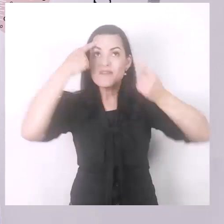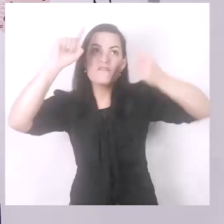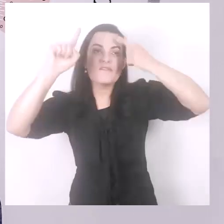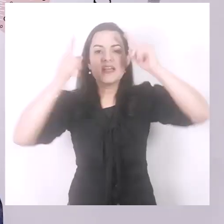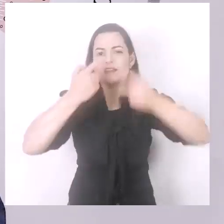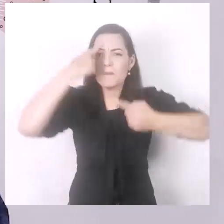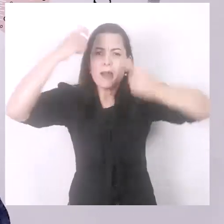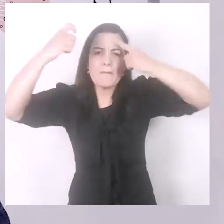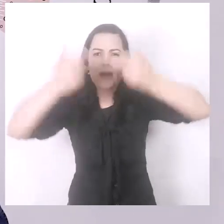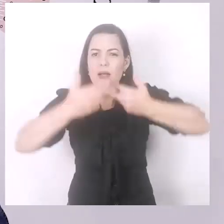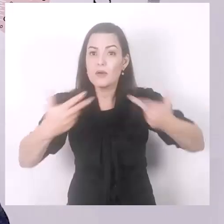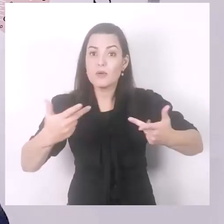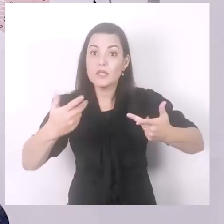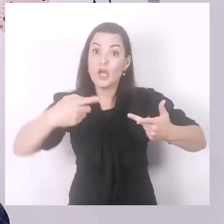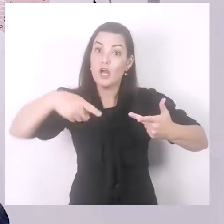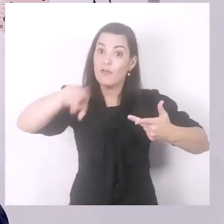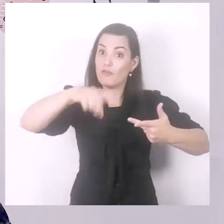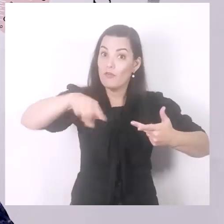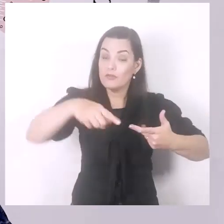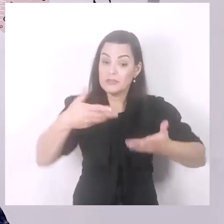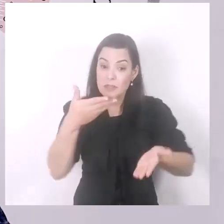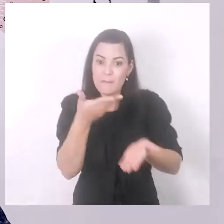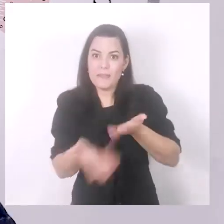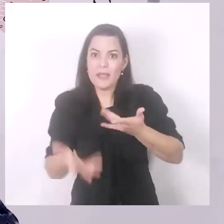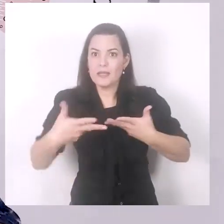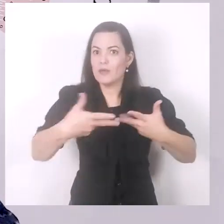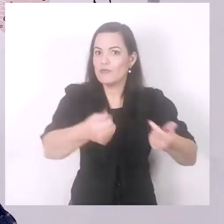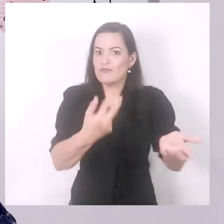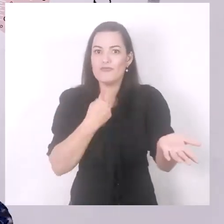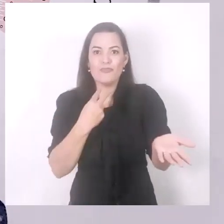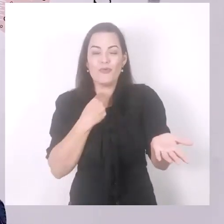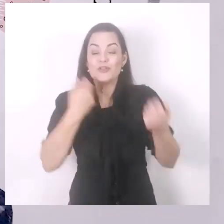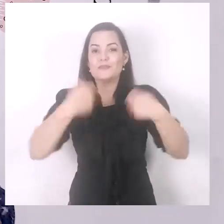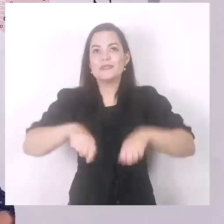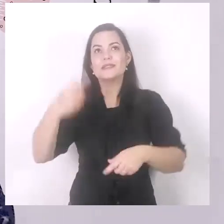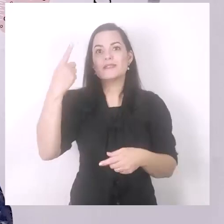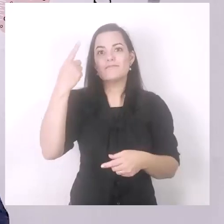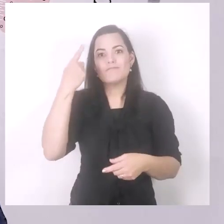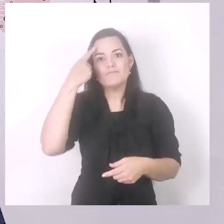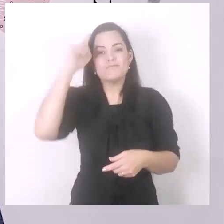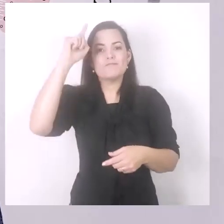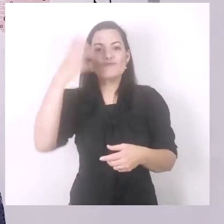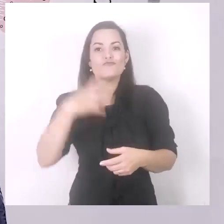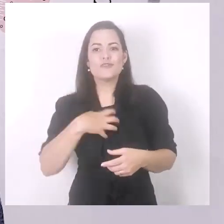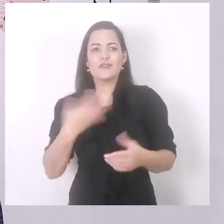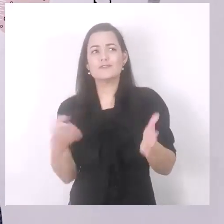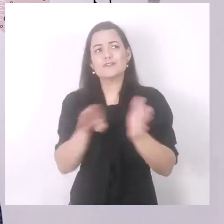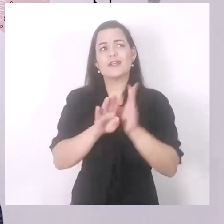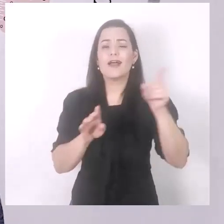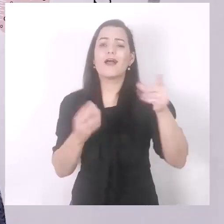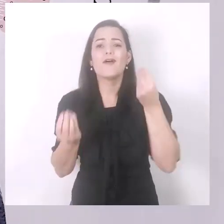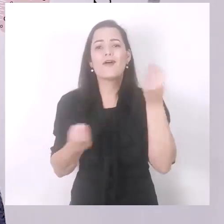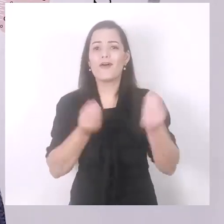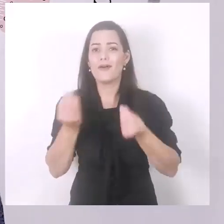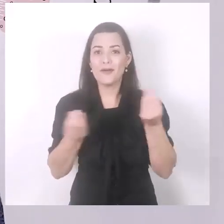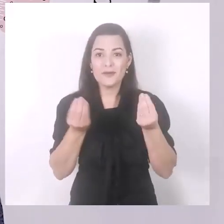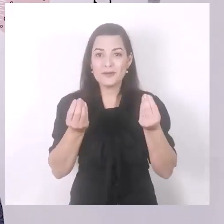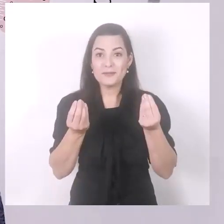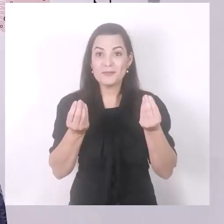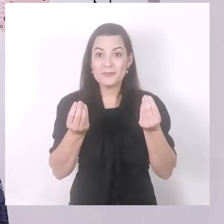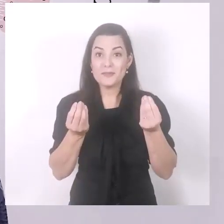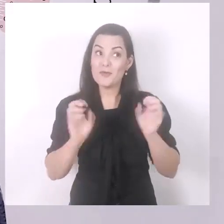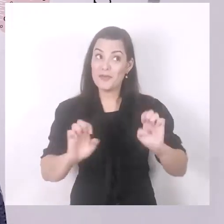convite. Então, nós tínhamos que criar uma forma de nos deslocarmos até o local onde